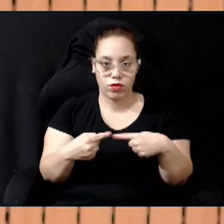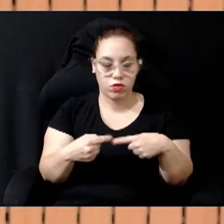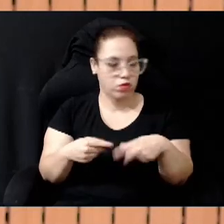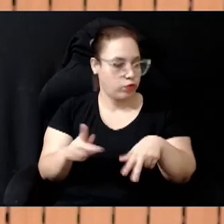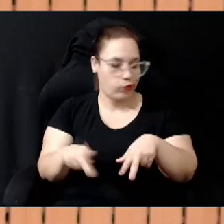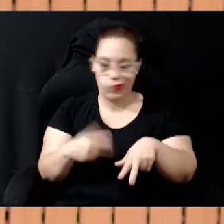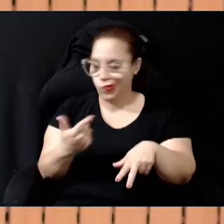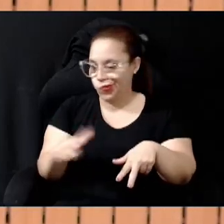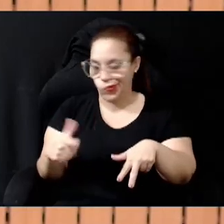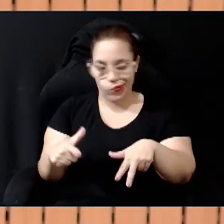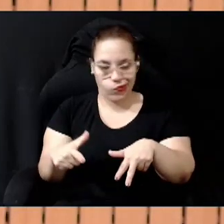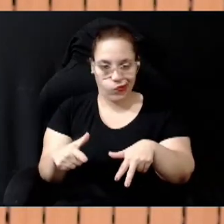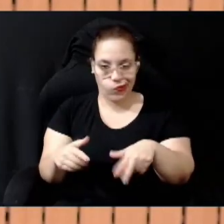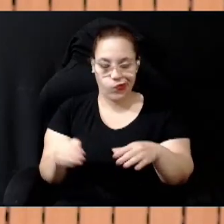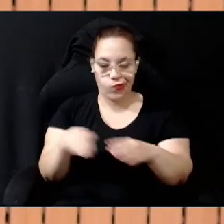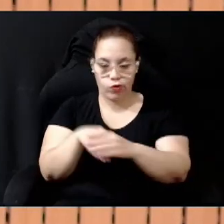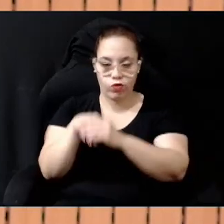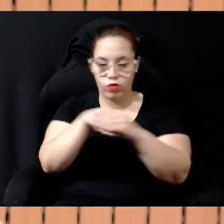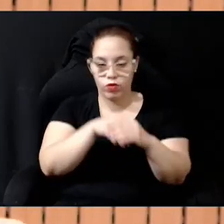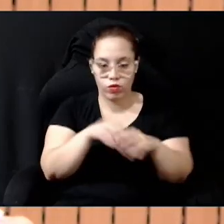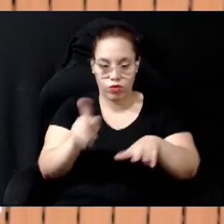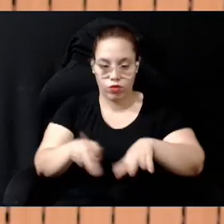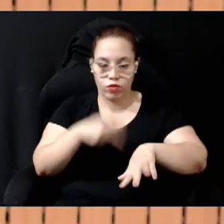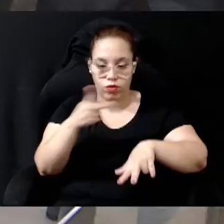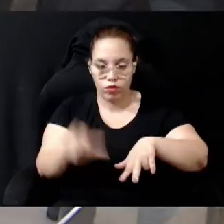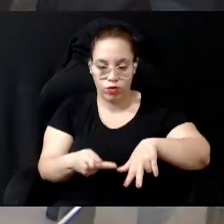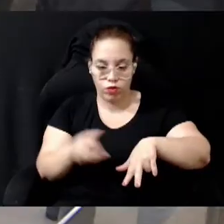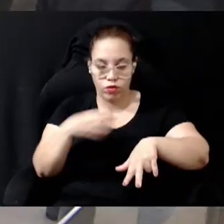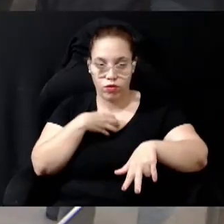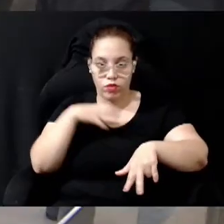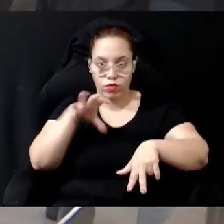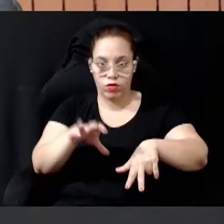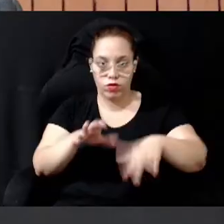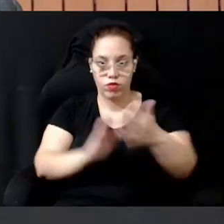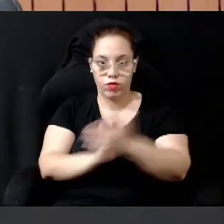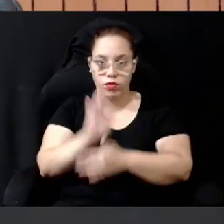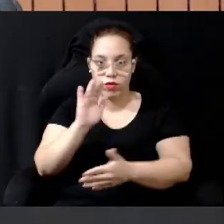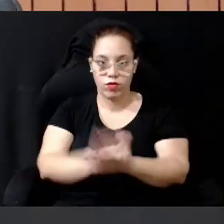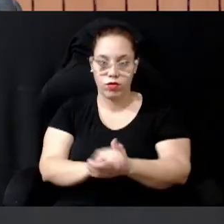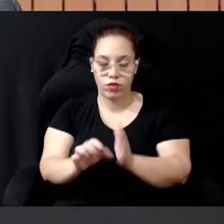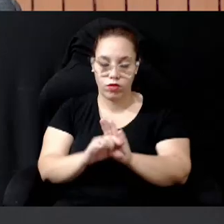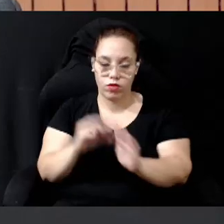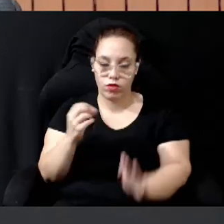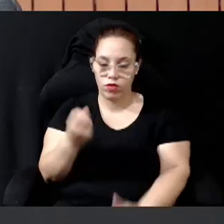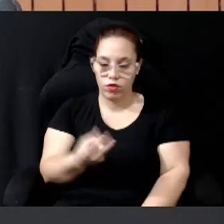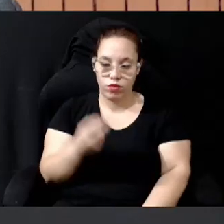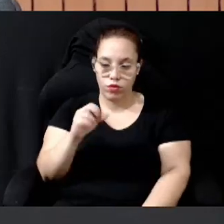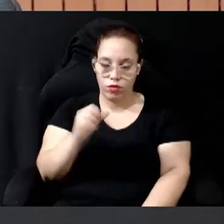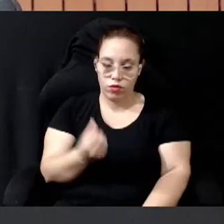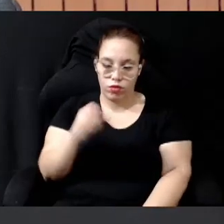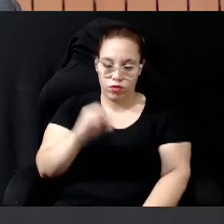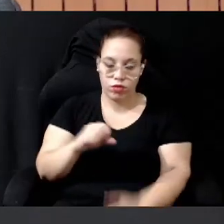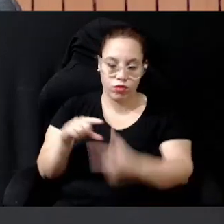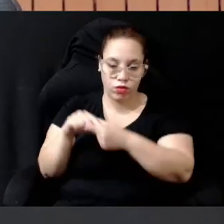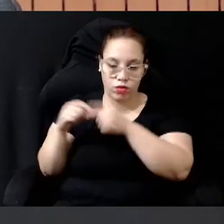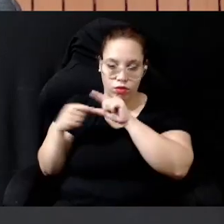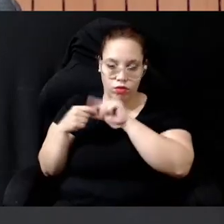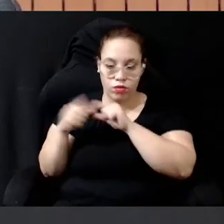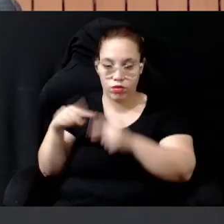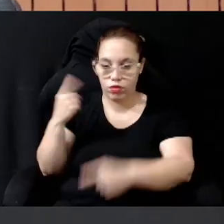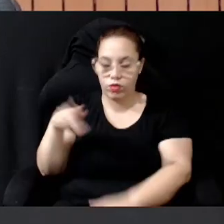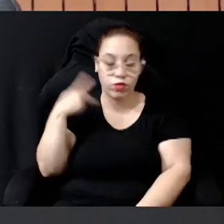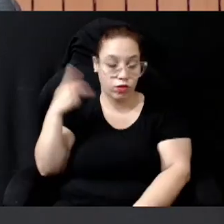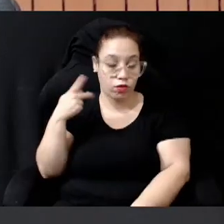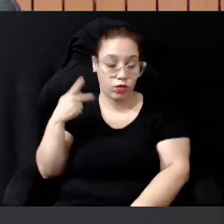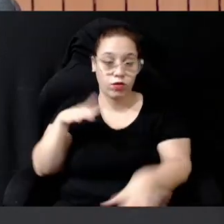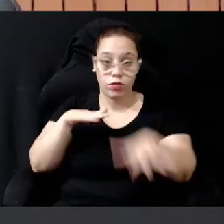discutir, em votação. Vereadores favoráveis permaneçam como estão. Aprovado. Requerimento 2.210 do vereador Major Jaime e outros vereadores que requer a tramitação